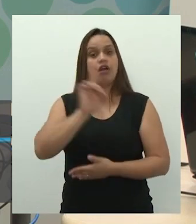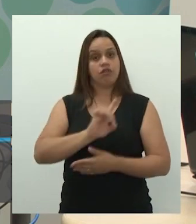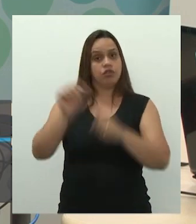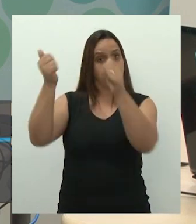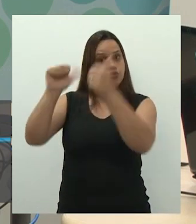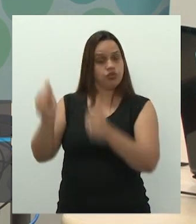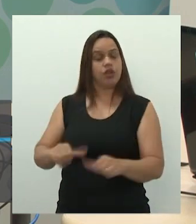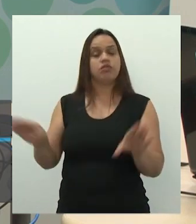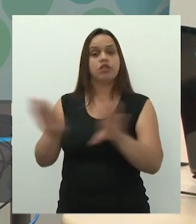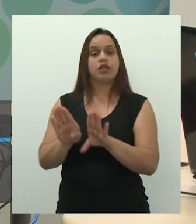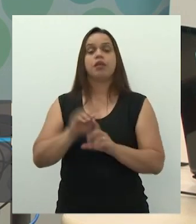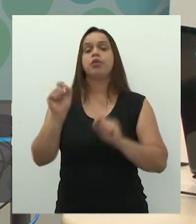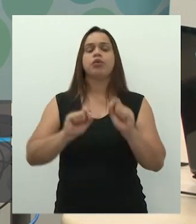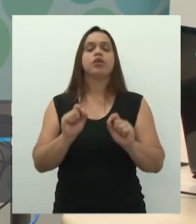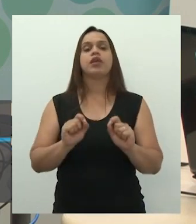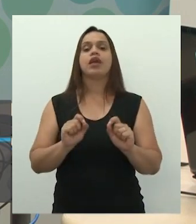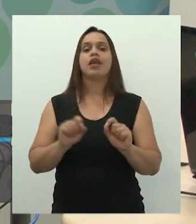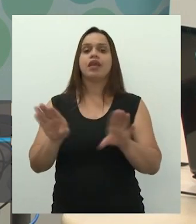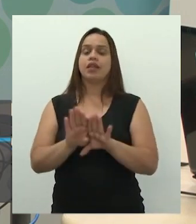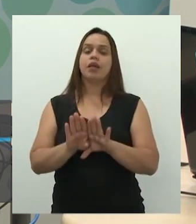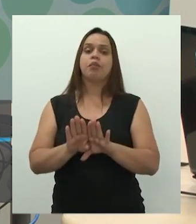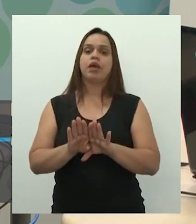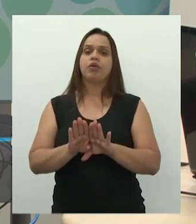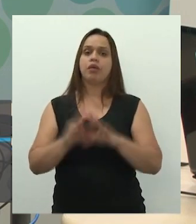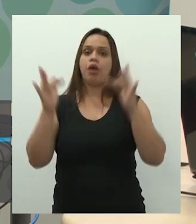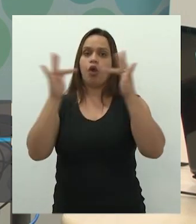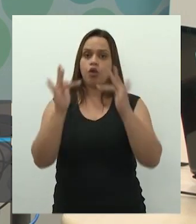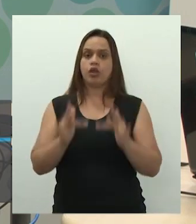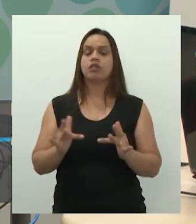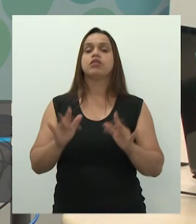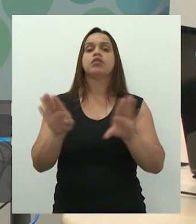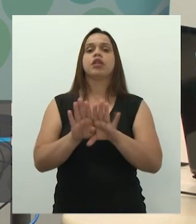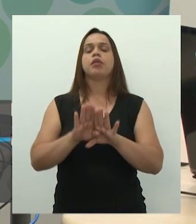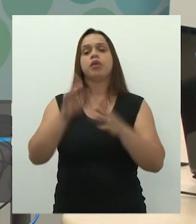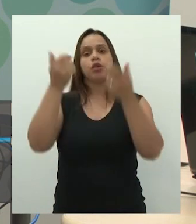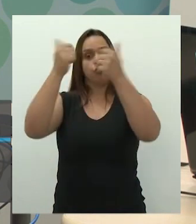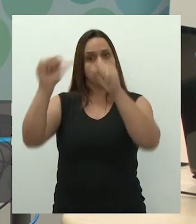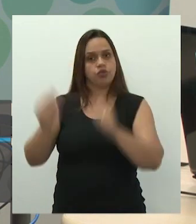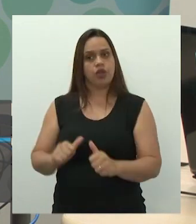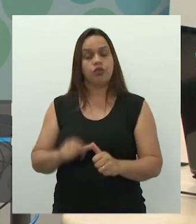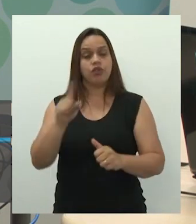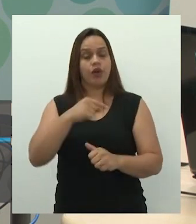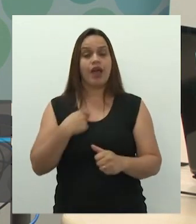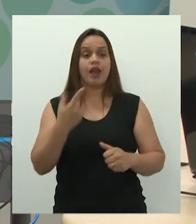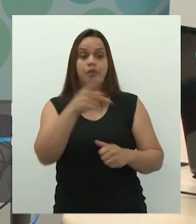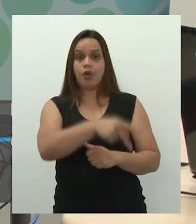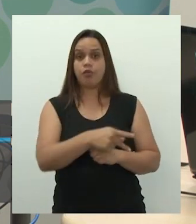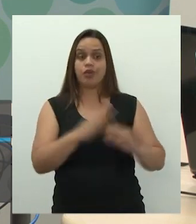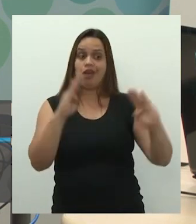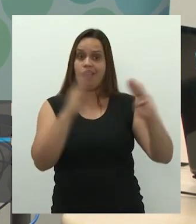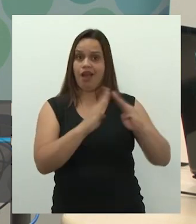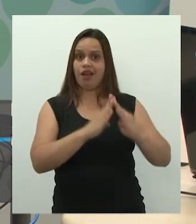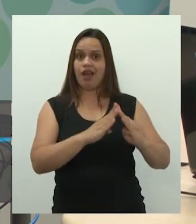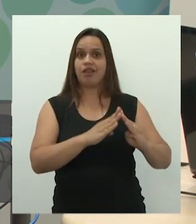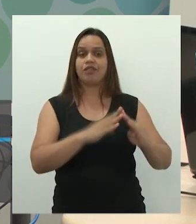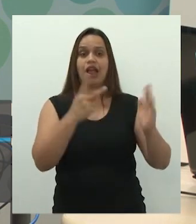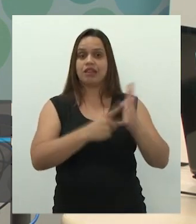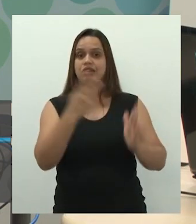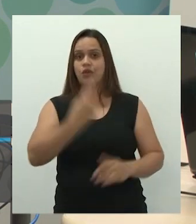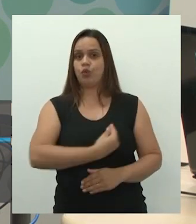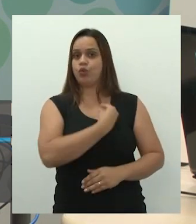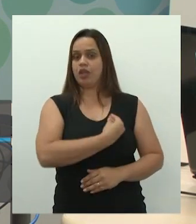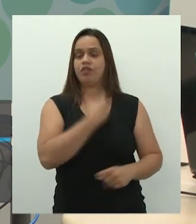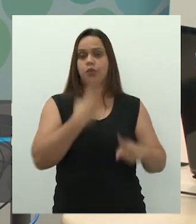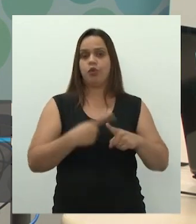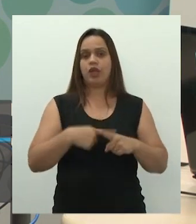pirâmides serviriam como as moradas dos faraós na segunda vida que eles teriam, né? Então, eles tinham toda